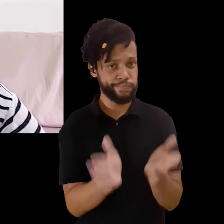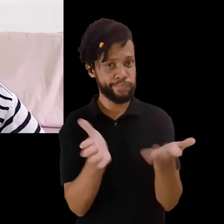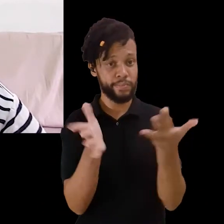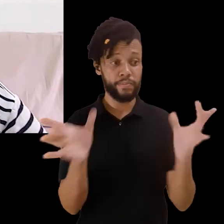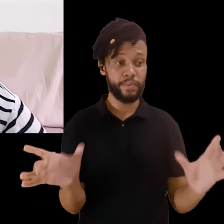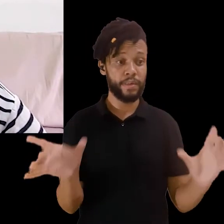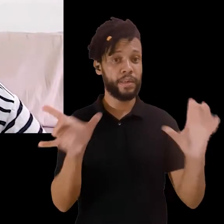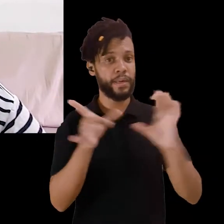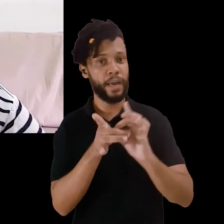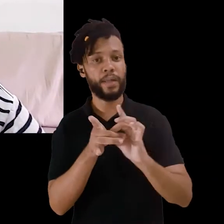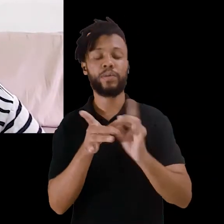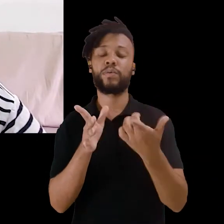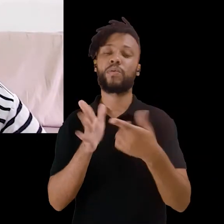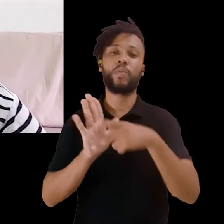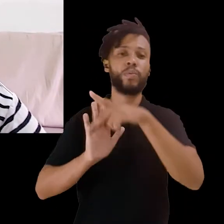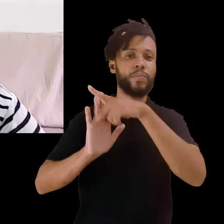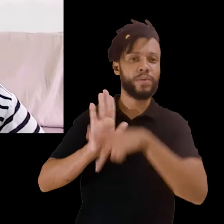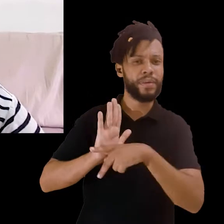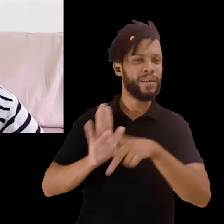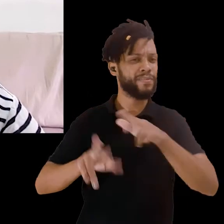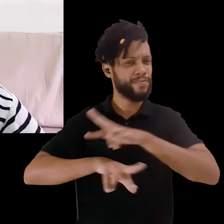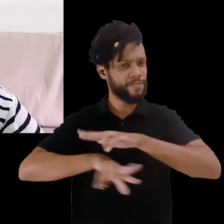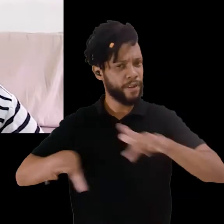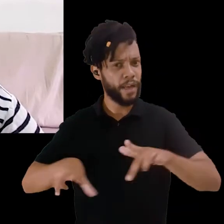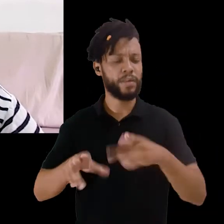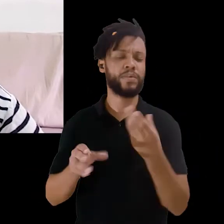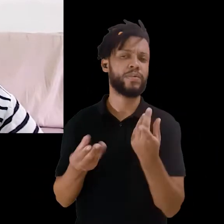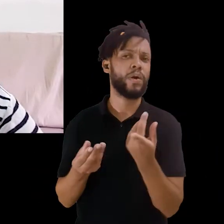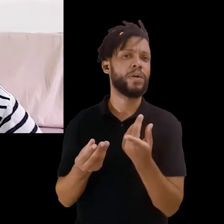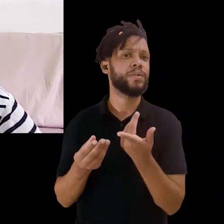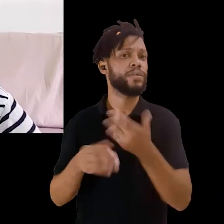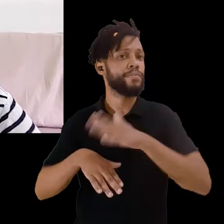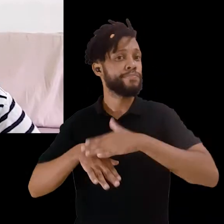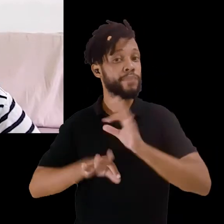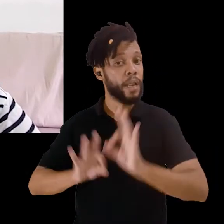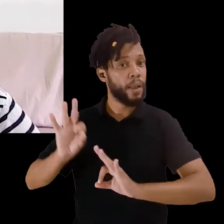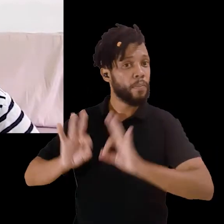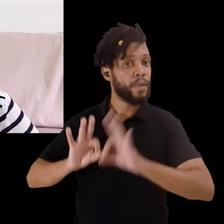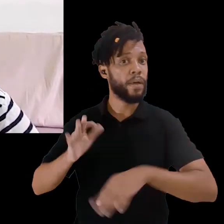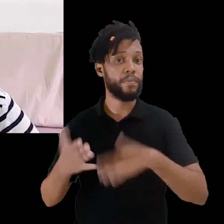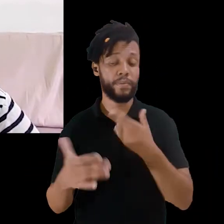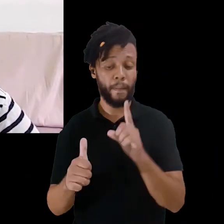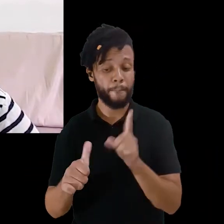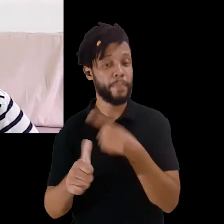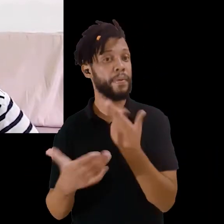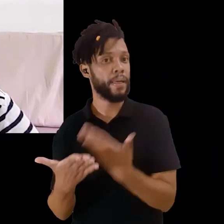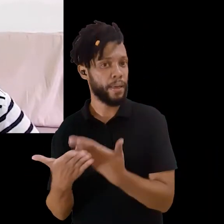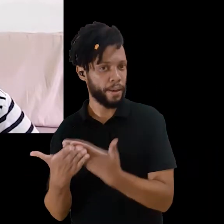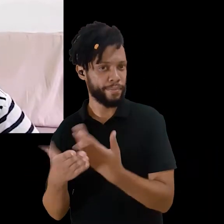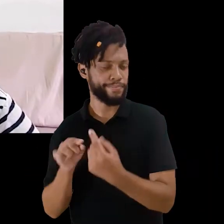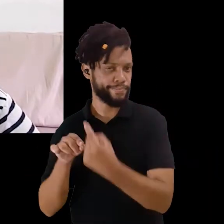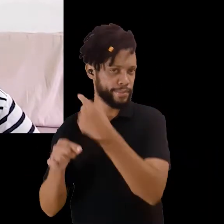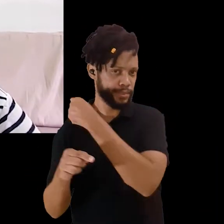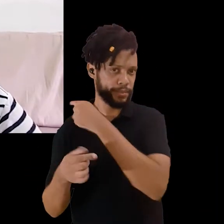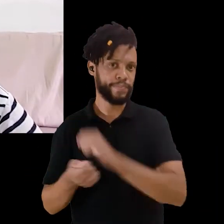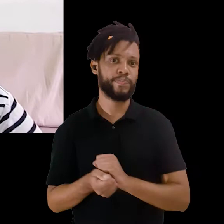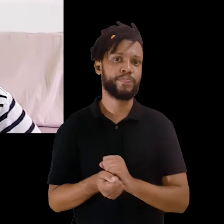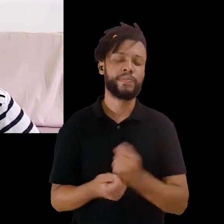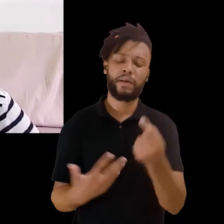gente montou na aula 1. Então, falamos sobre as questões dos itens de